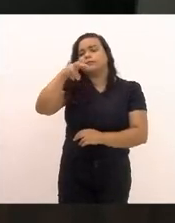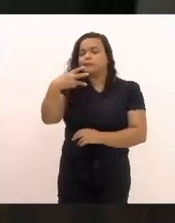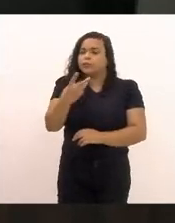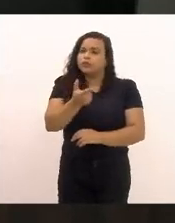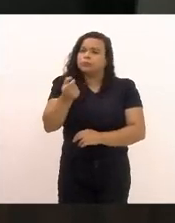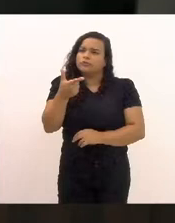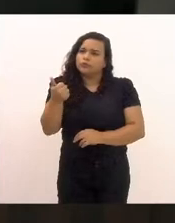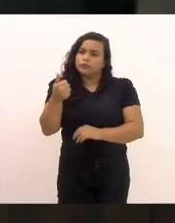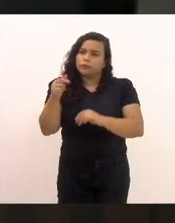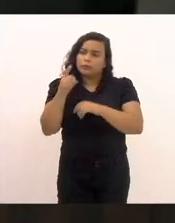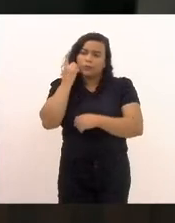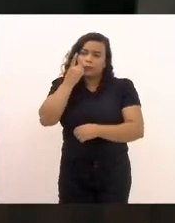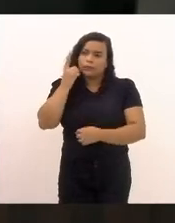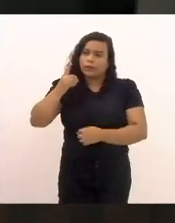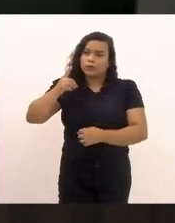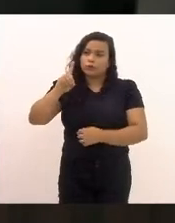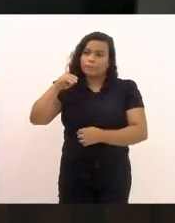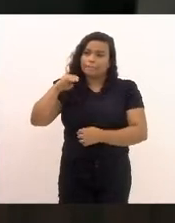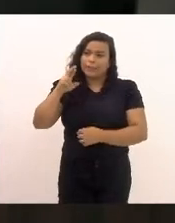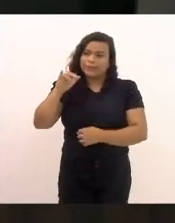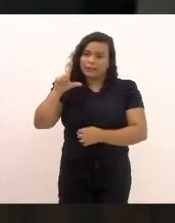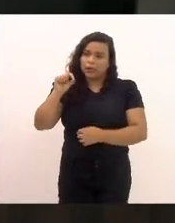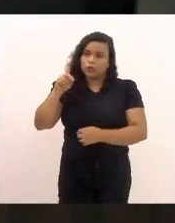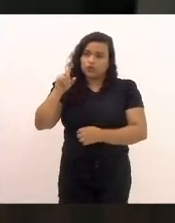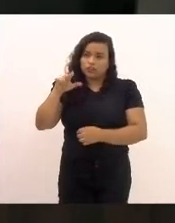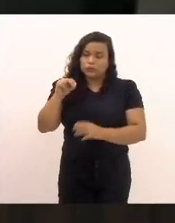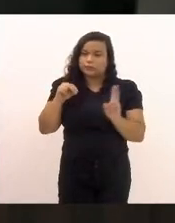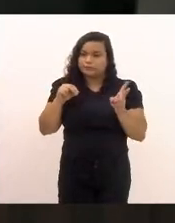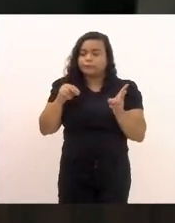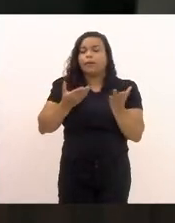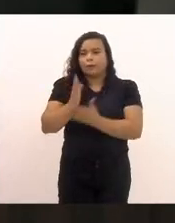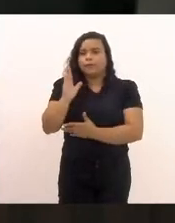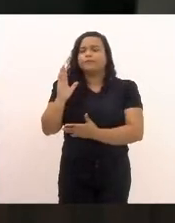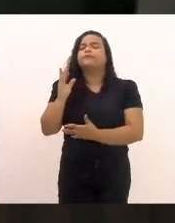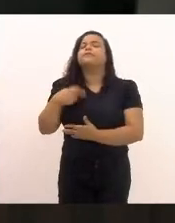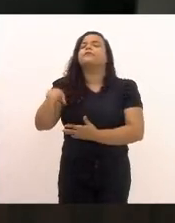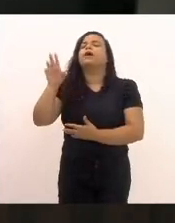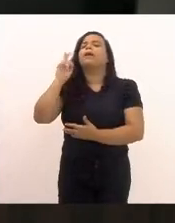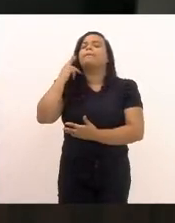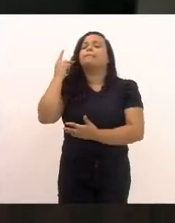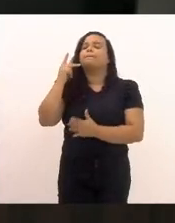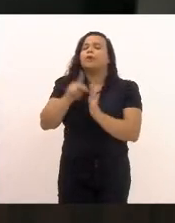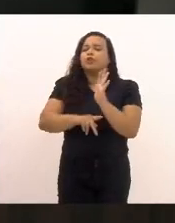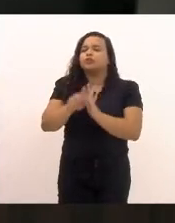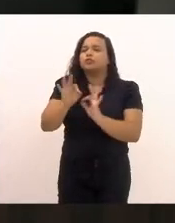4953-2021, deputado Marcelo Dino. Senhores que aprovam, permaneçam como estão, aprovado.